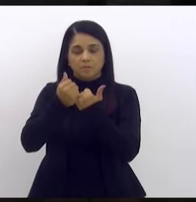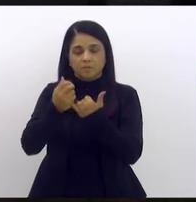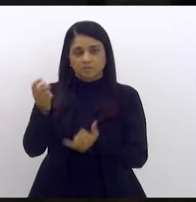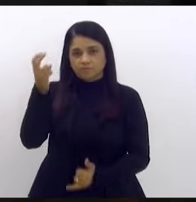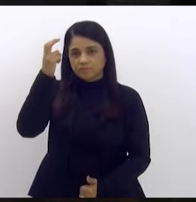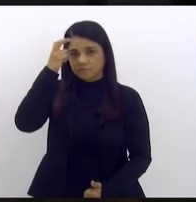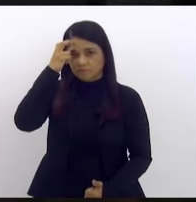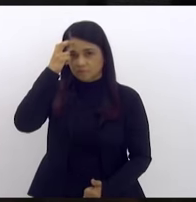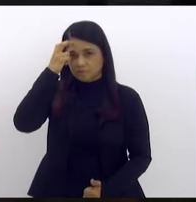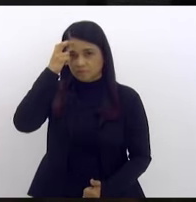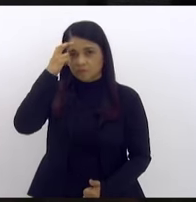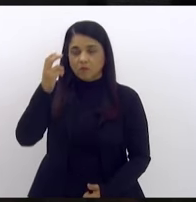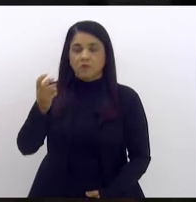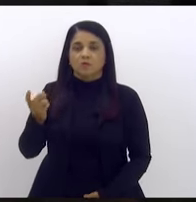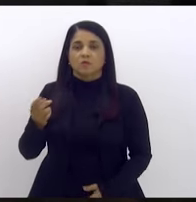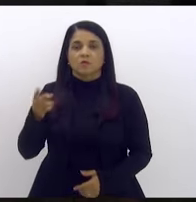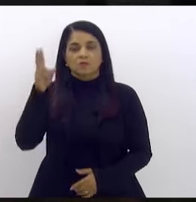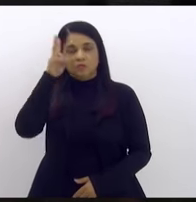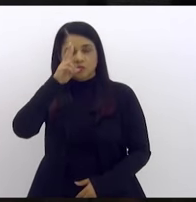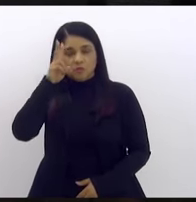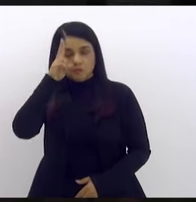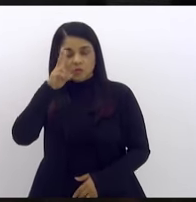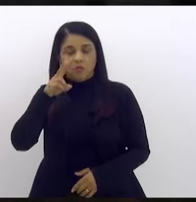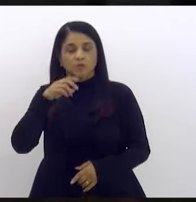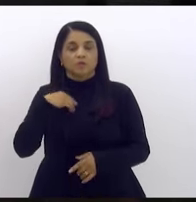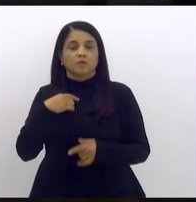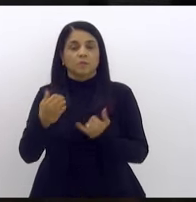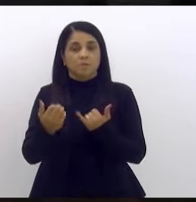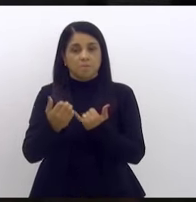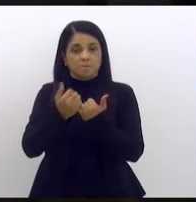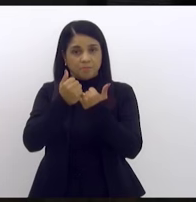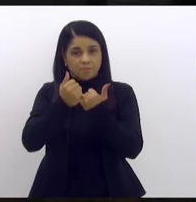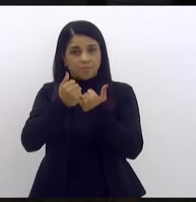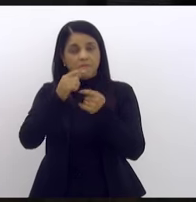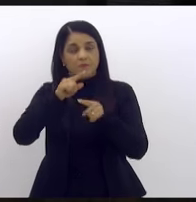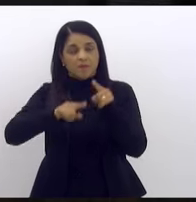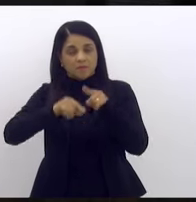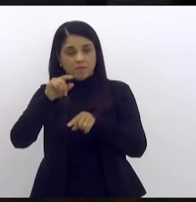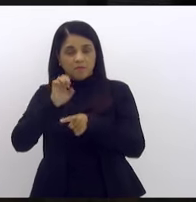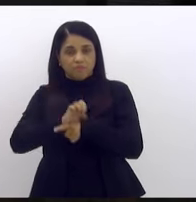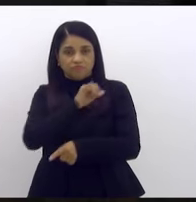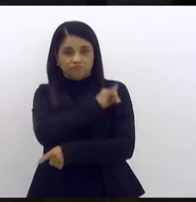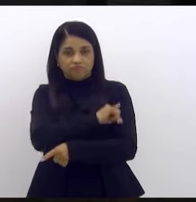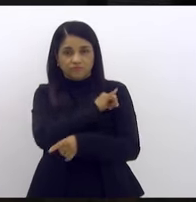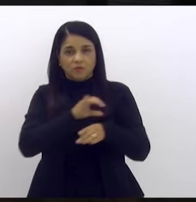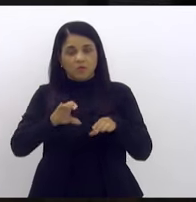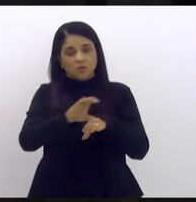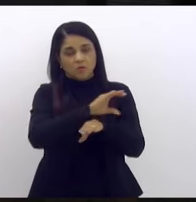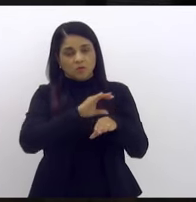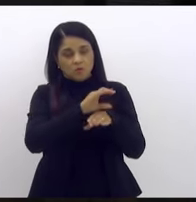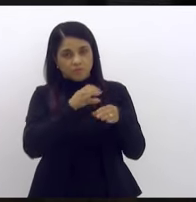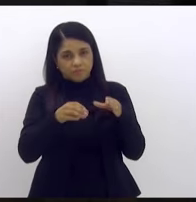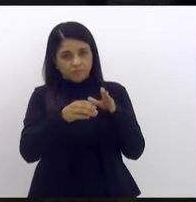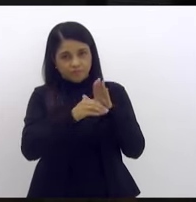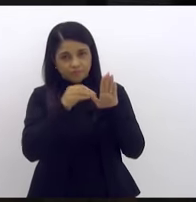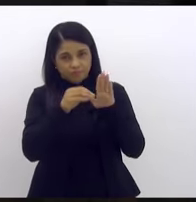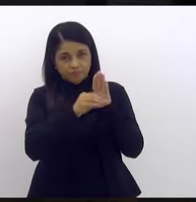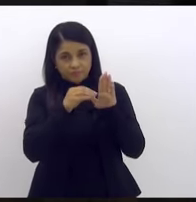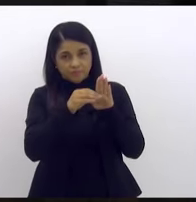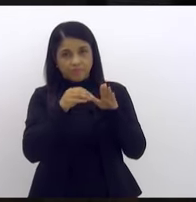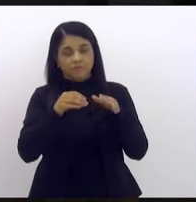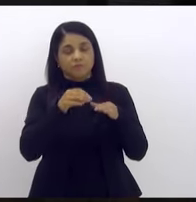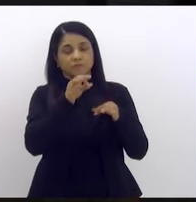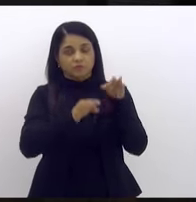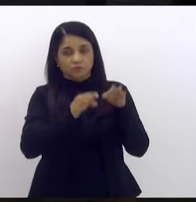e material do Estado do Rio de Janeiro, pendendo de pareceres das comissões de Constituição e Justiça, de Cultura e